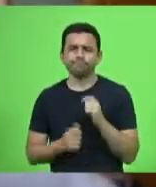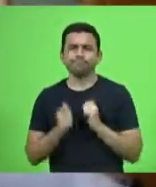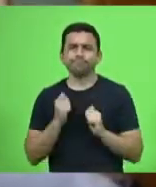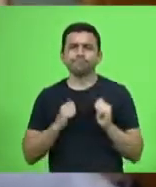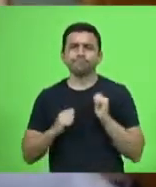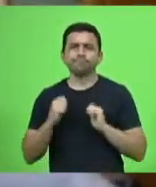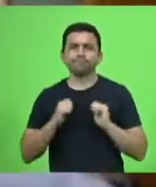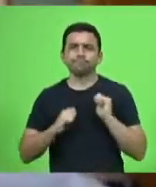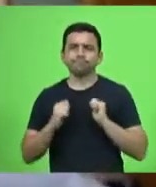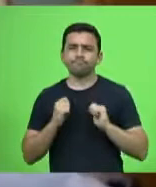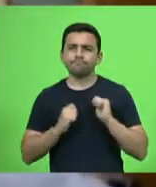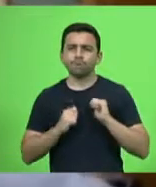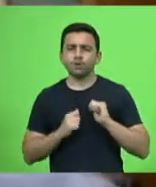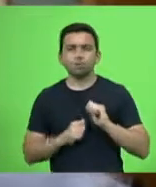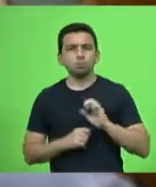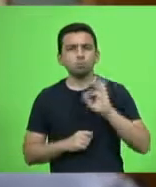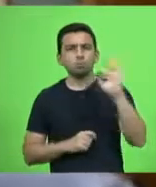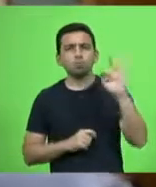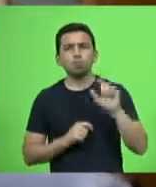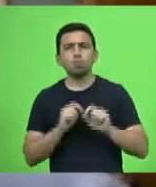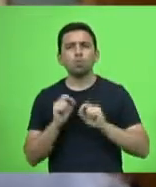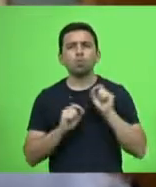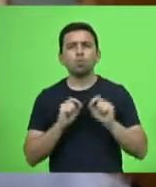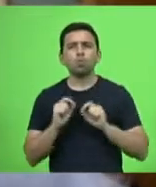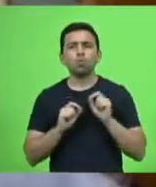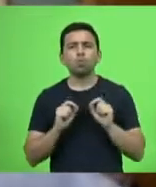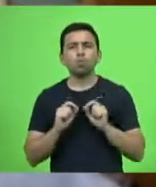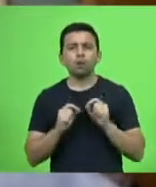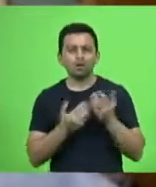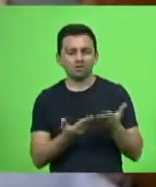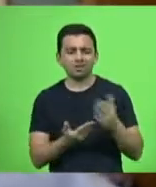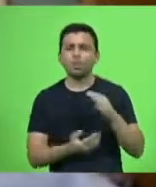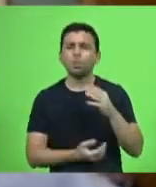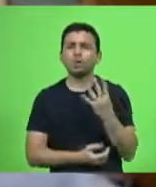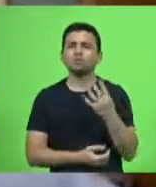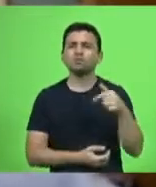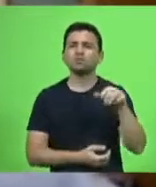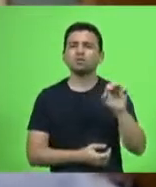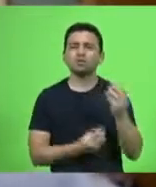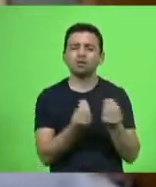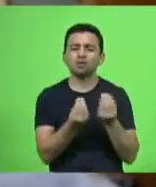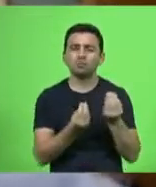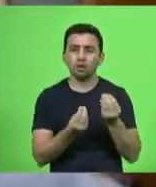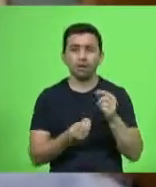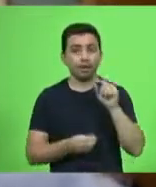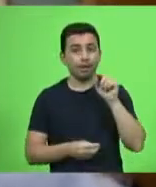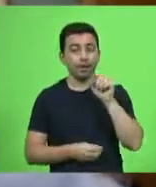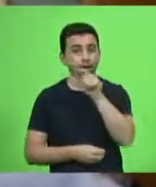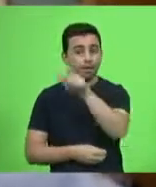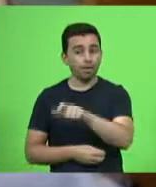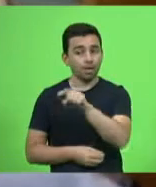temos, deputado Kennedy, com essa 470. E ele foi taxativo.